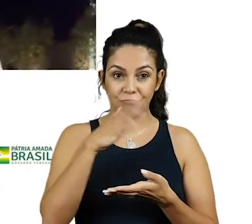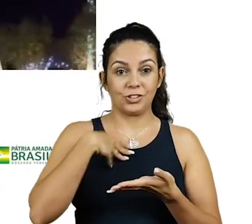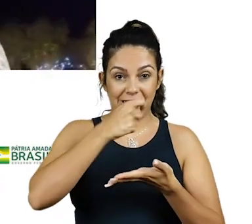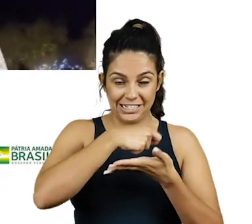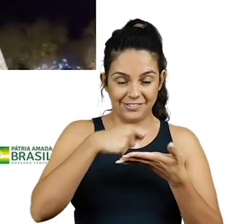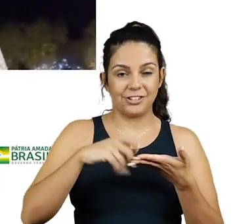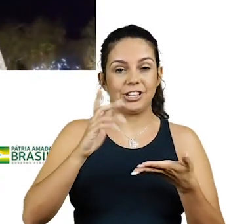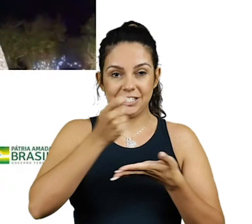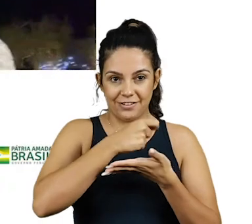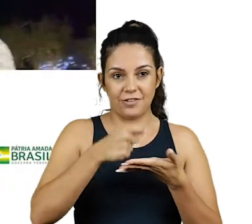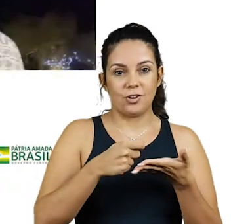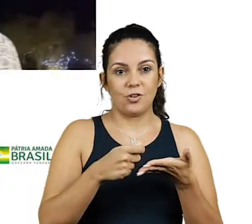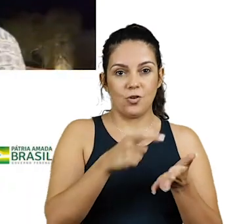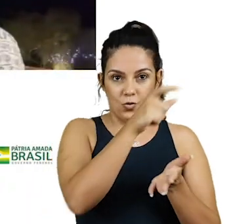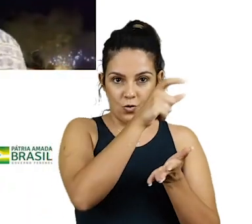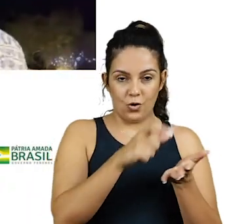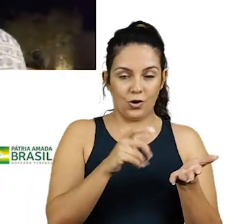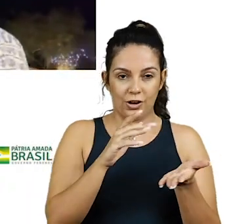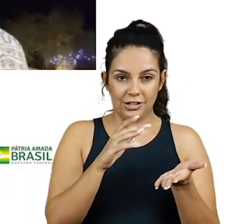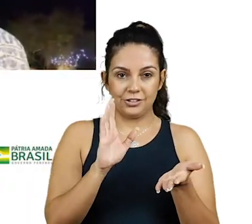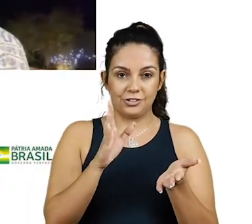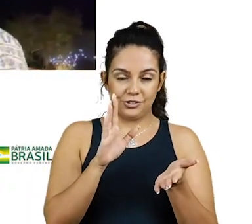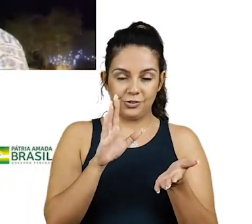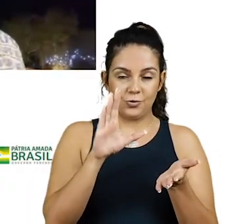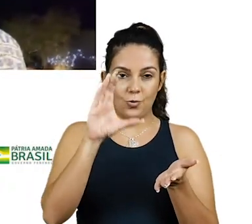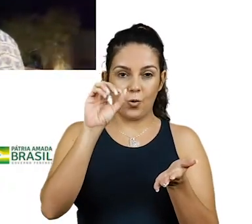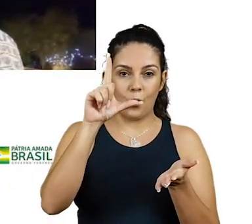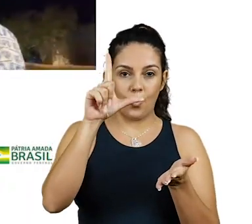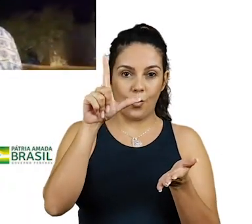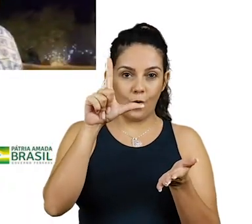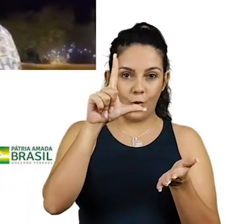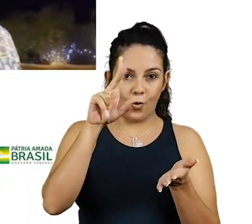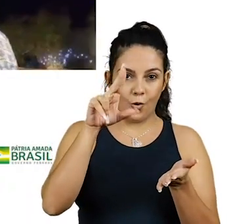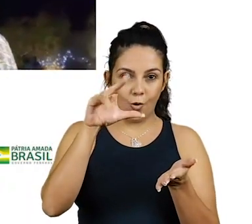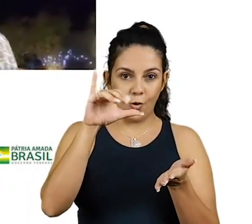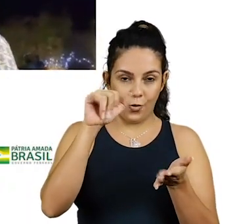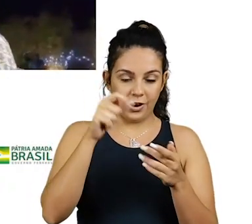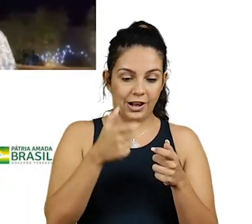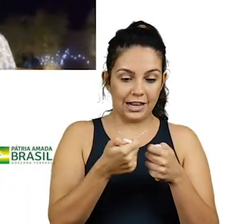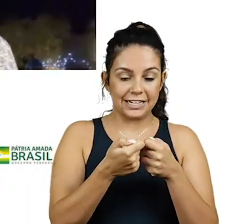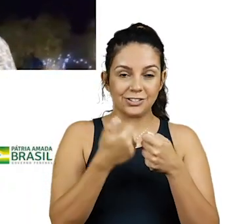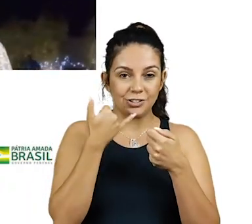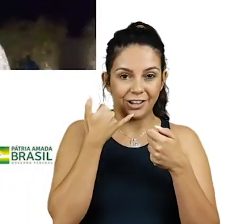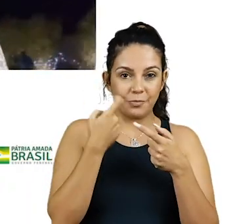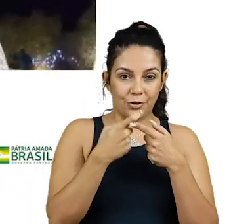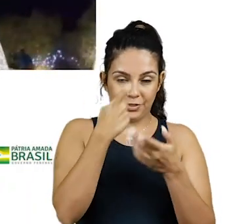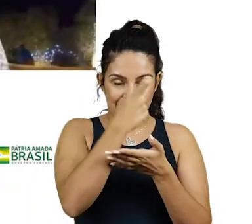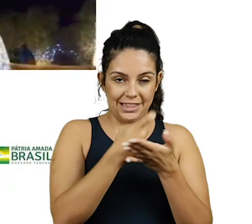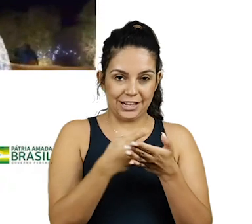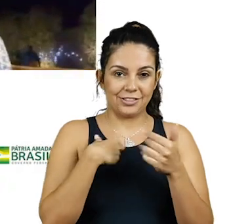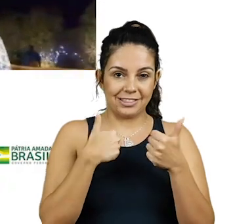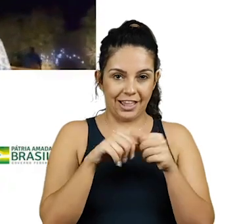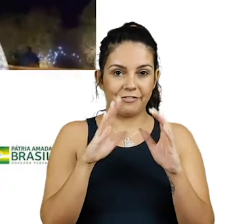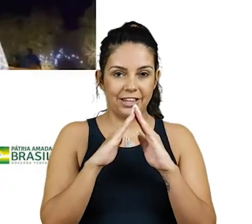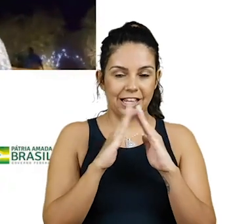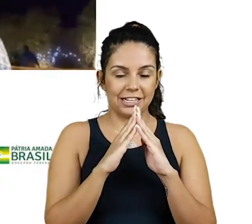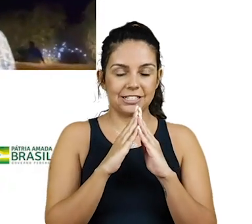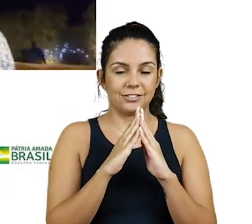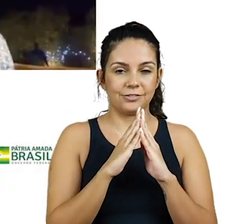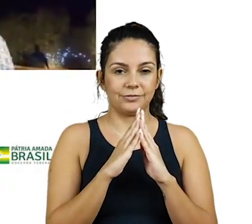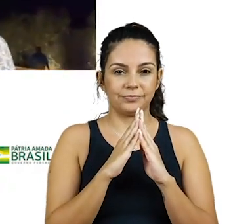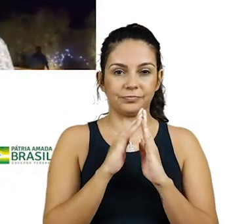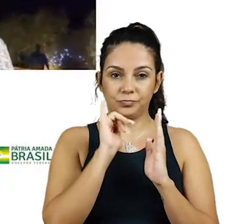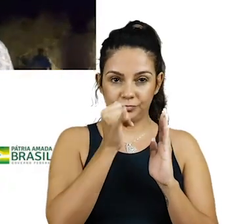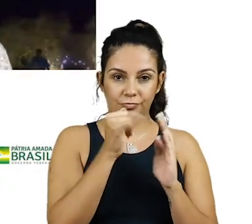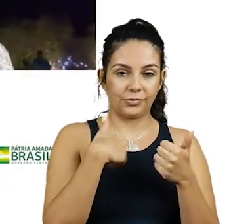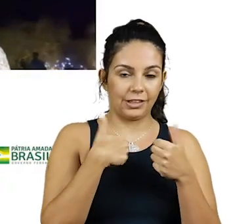escrevi colunas assim, já escrevi coluna no iPhone. O texto, porque eu estava em casa, os